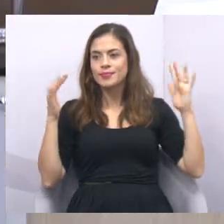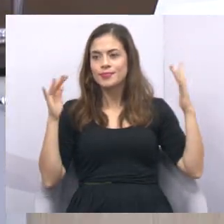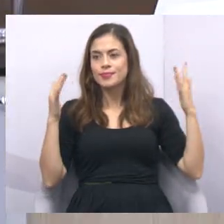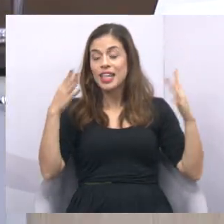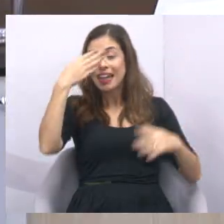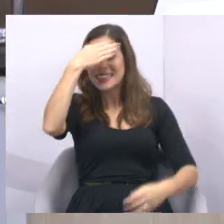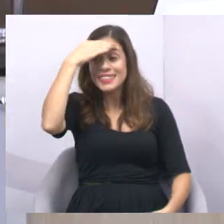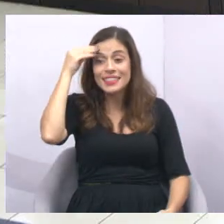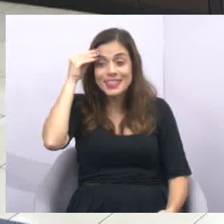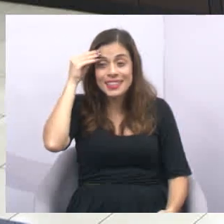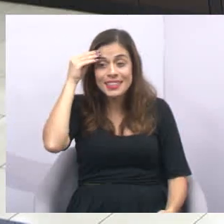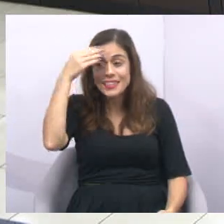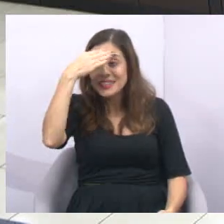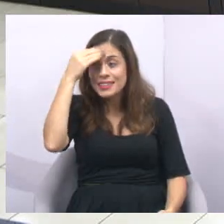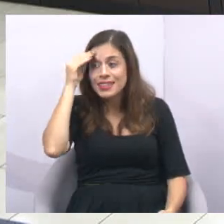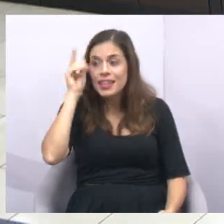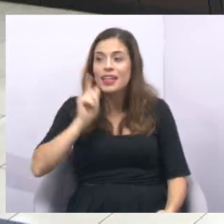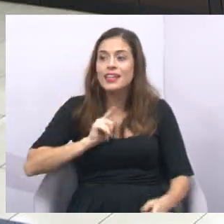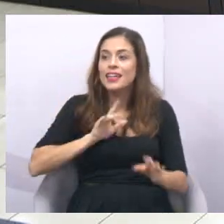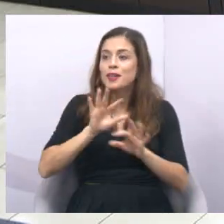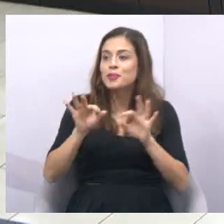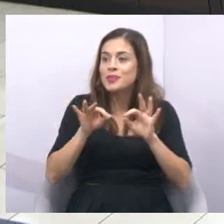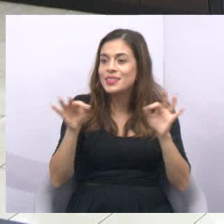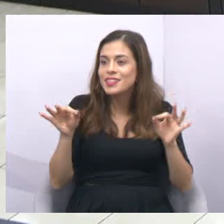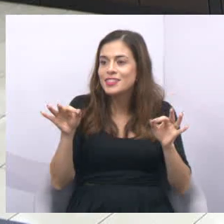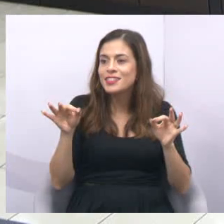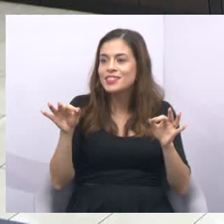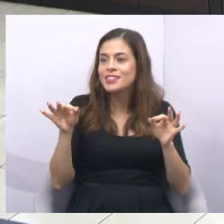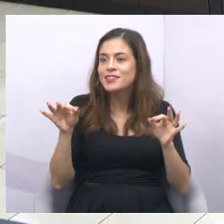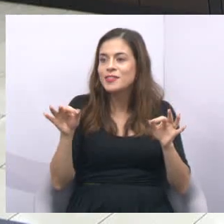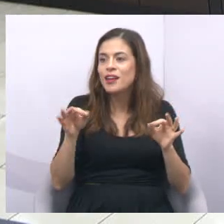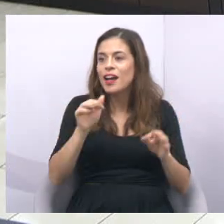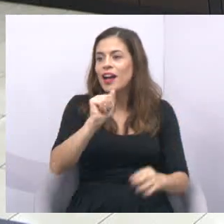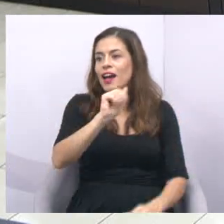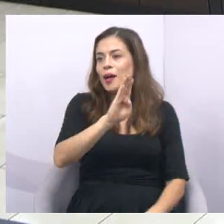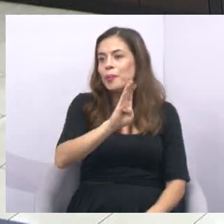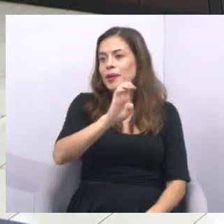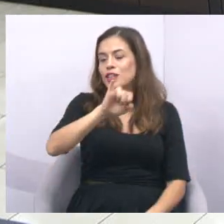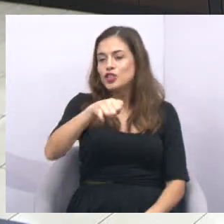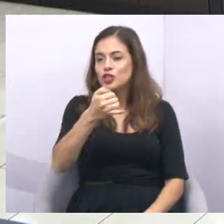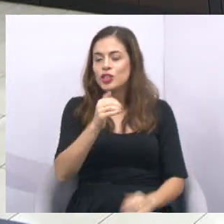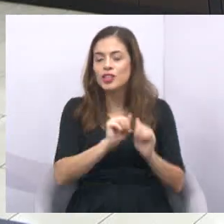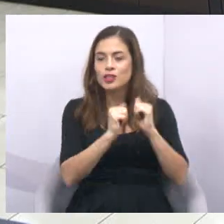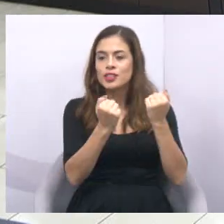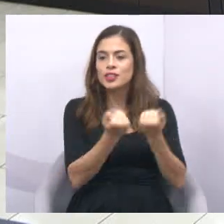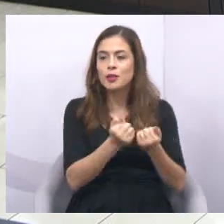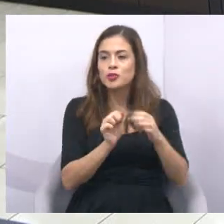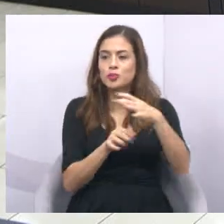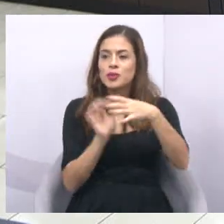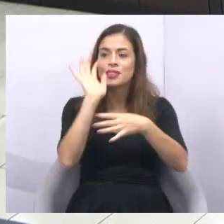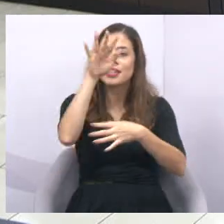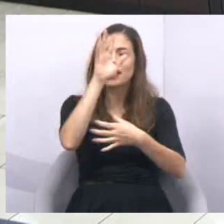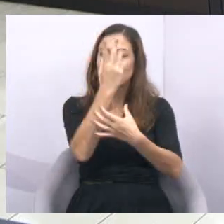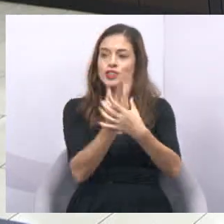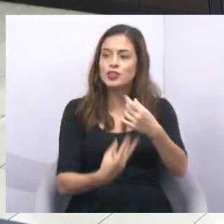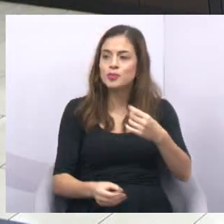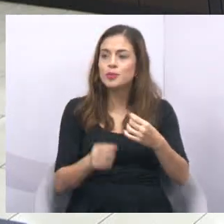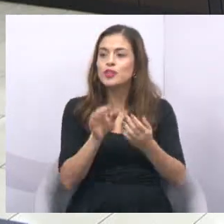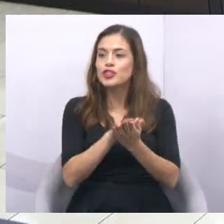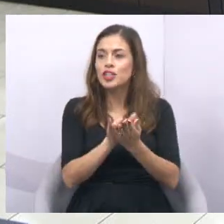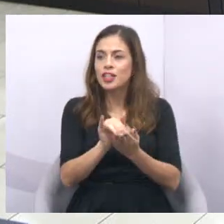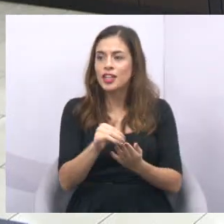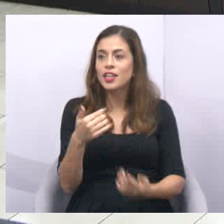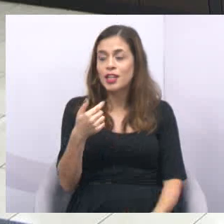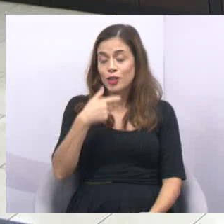Esqueci de uma coisa, tem um presentinho também, a ABJ, Associação de Basquetebol de Jacareí, a qual eu sou o